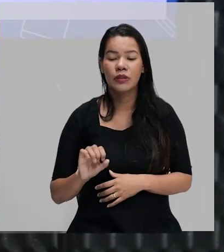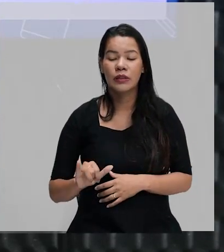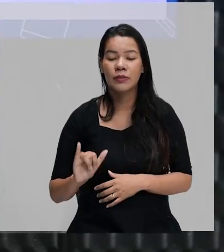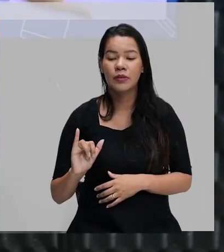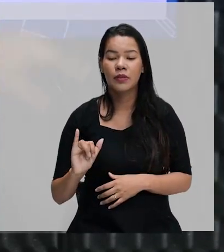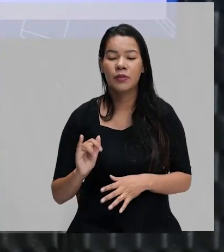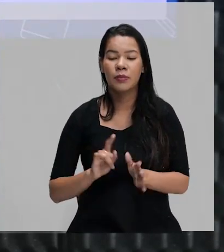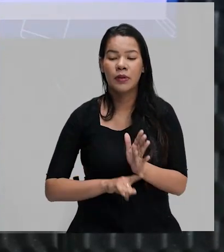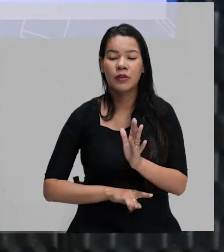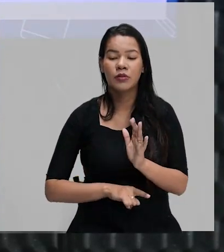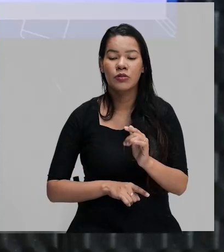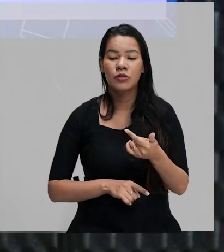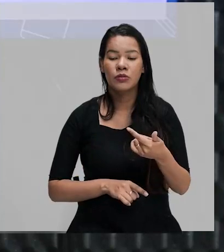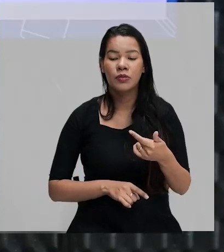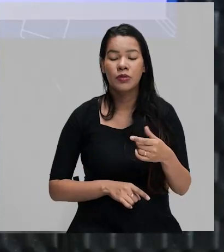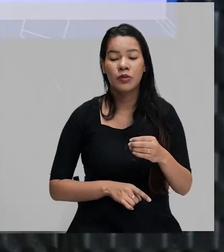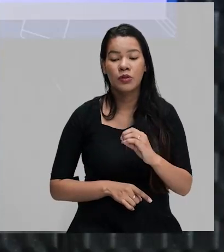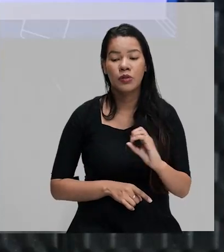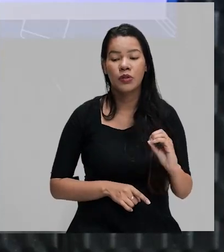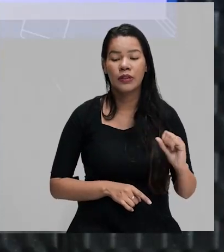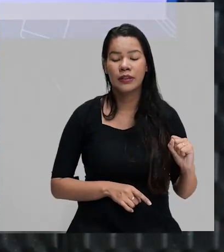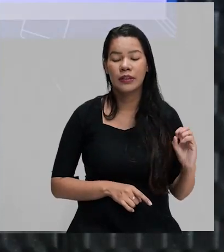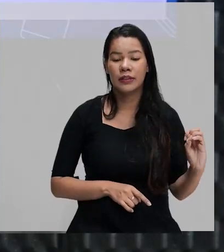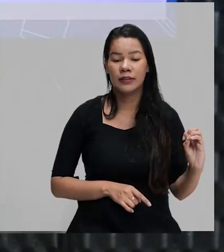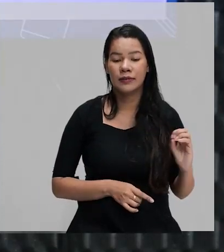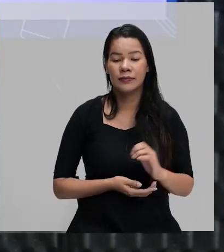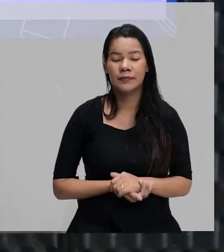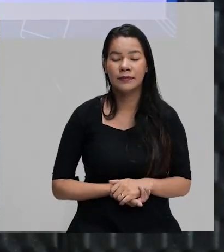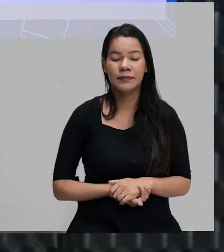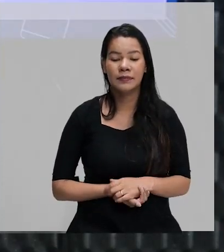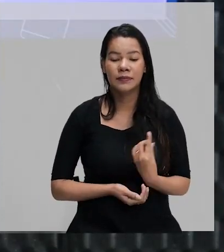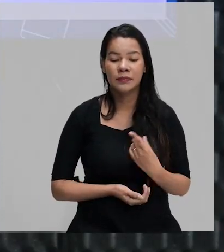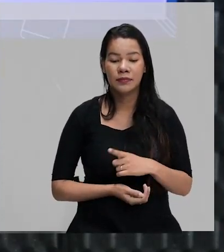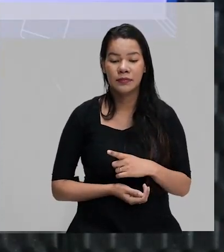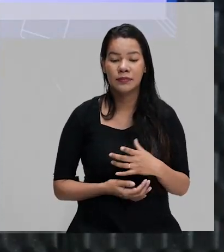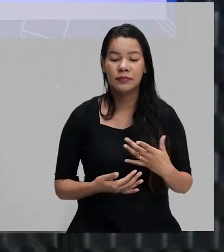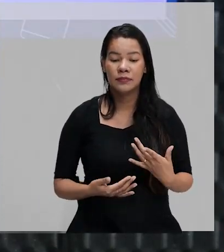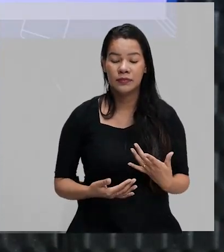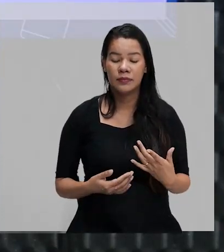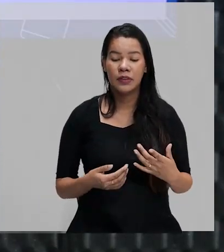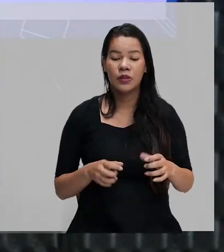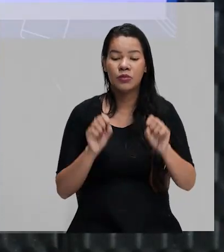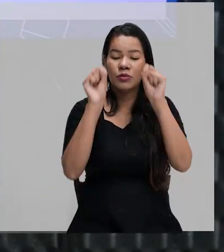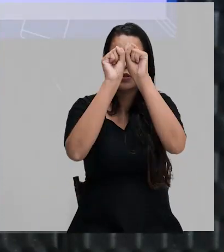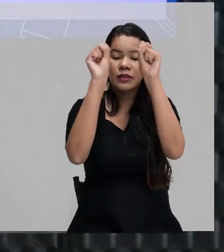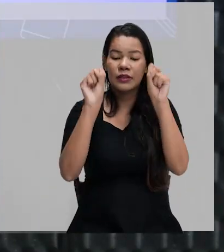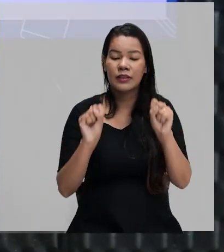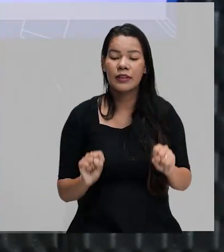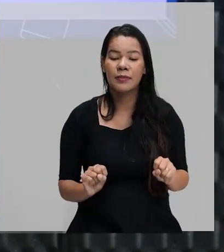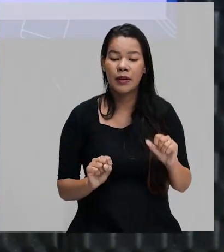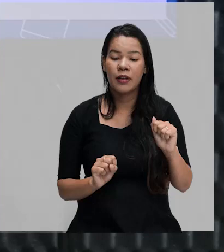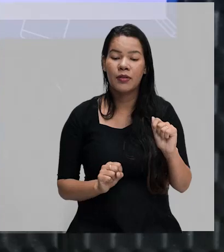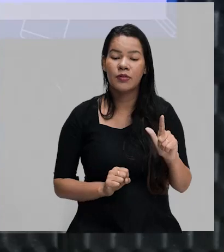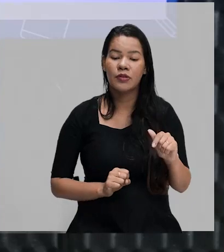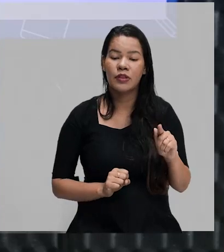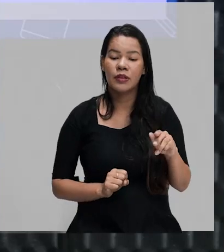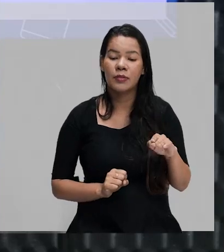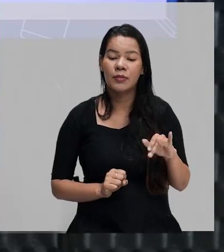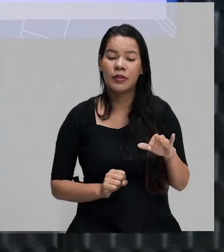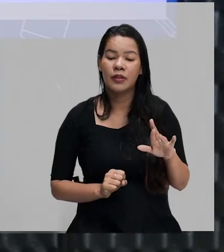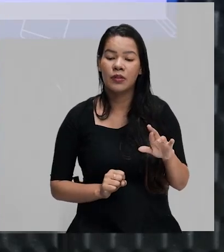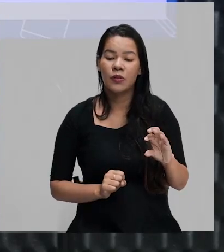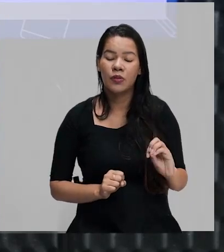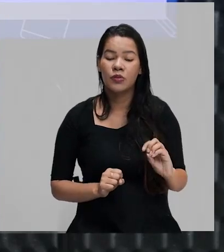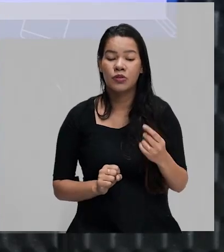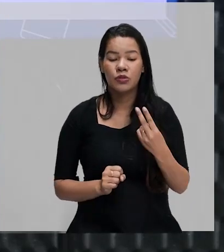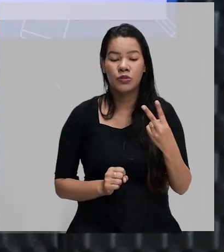menos 2080. Certo? Temos, portanto, um sistema algébrico de 2